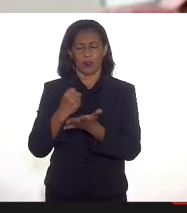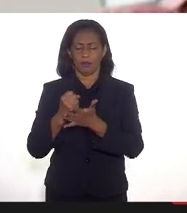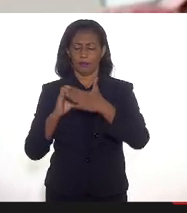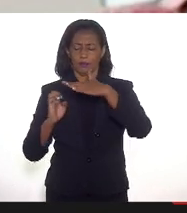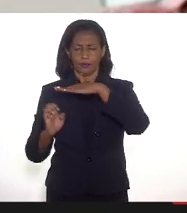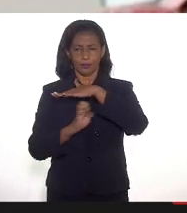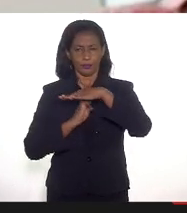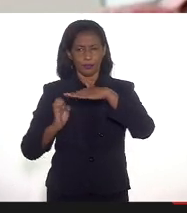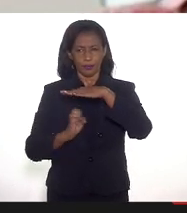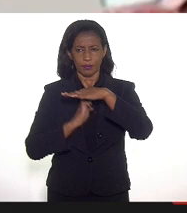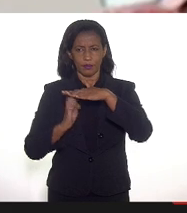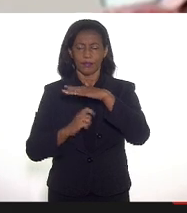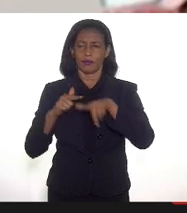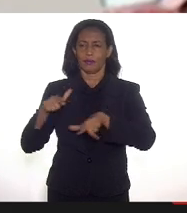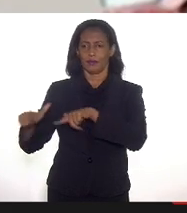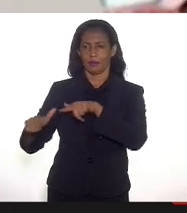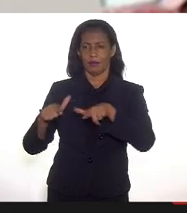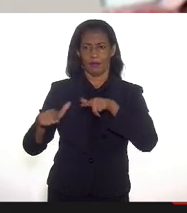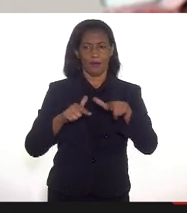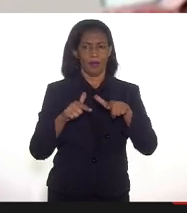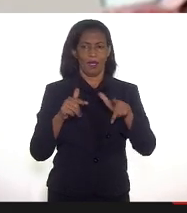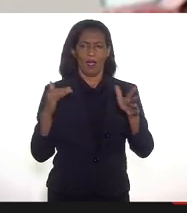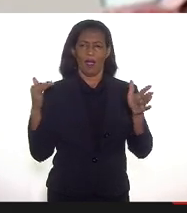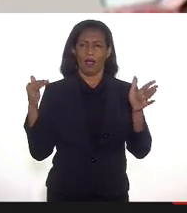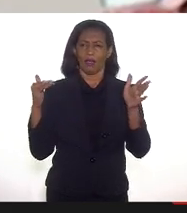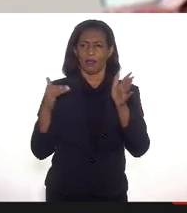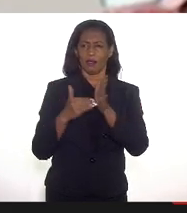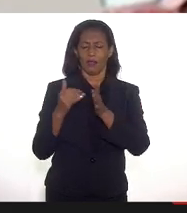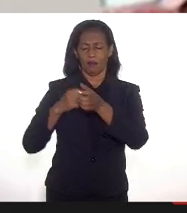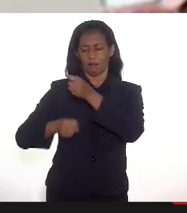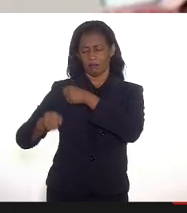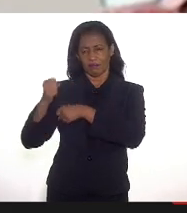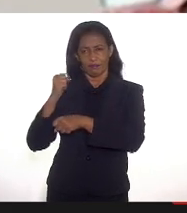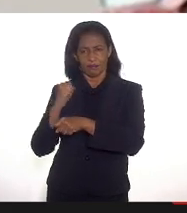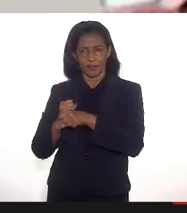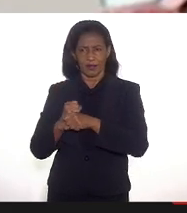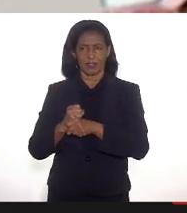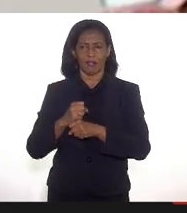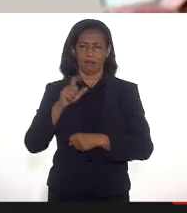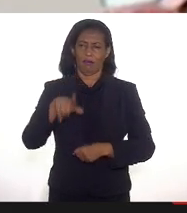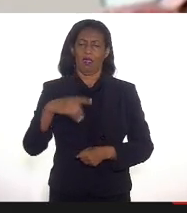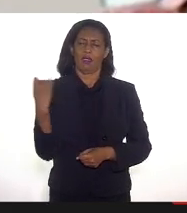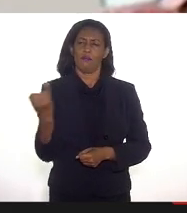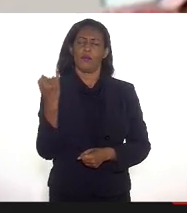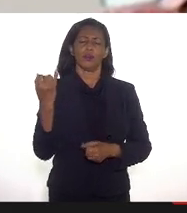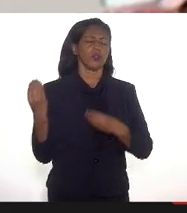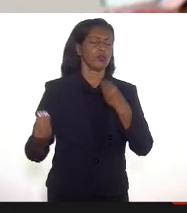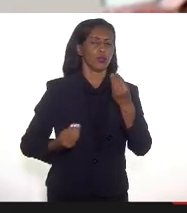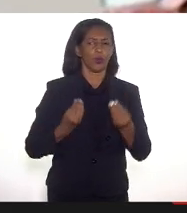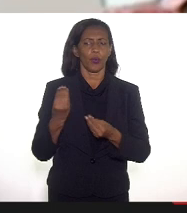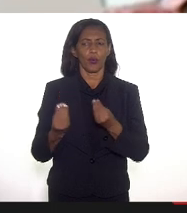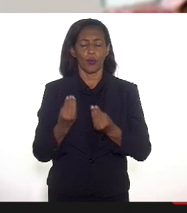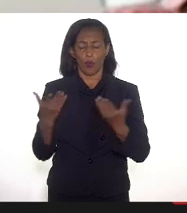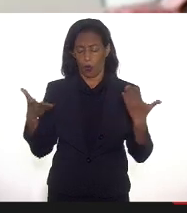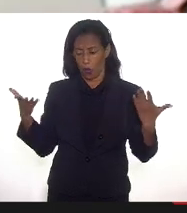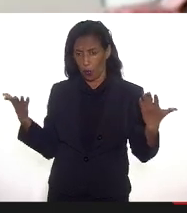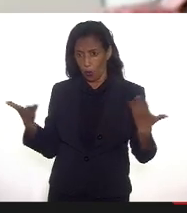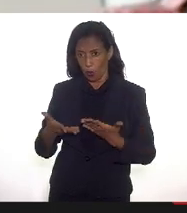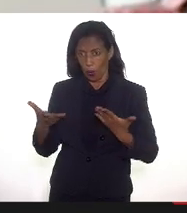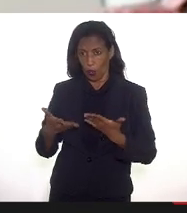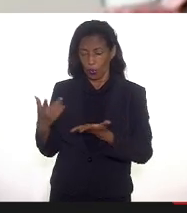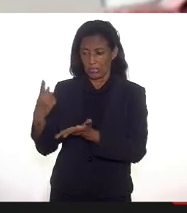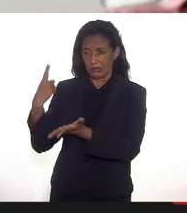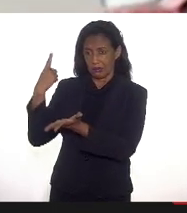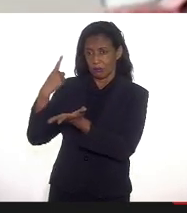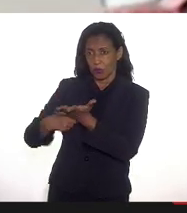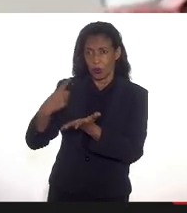prestadoras de serviço até o final do ano passado. Então, é muito importante saber como é que está a